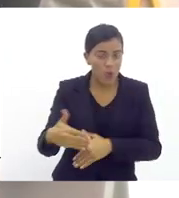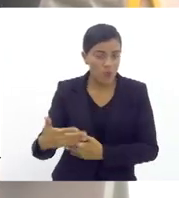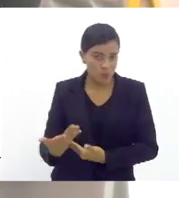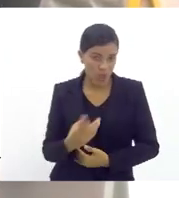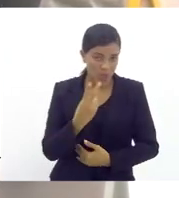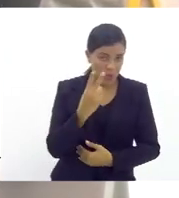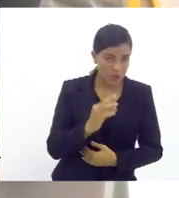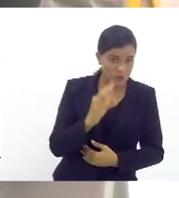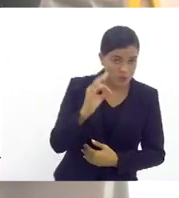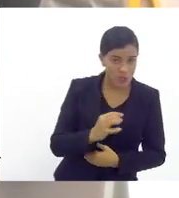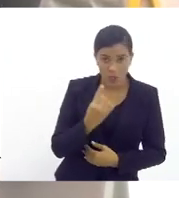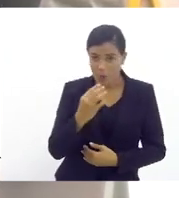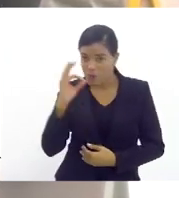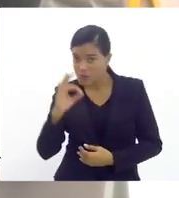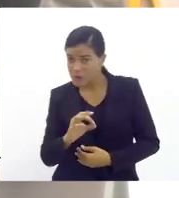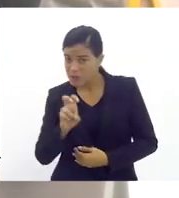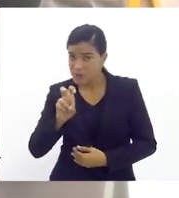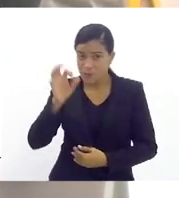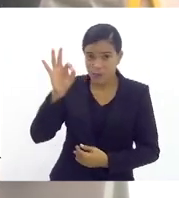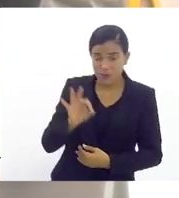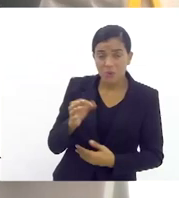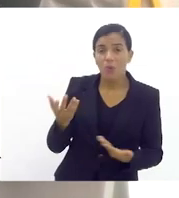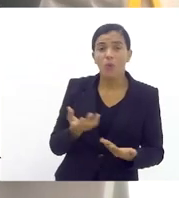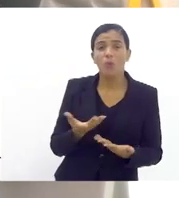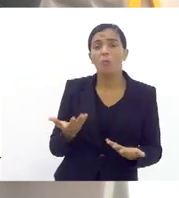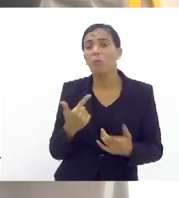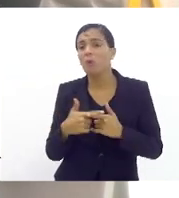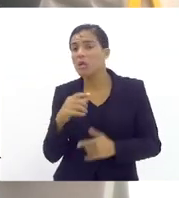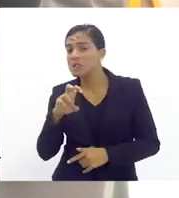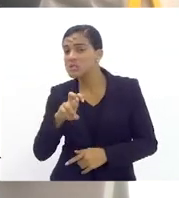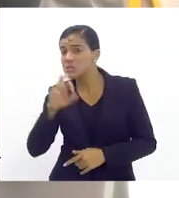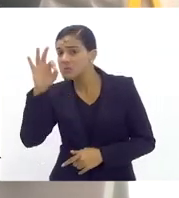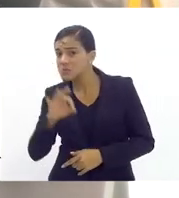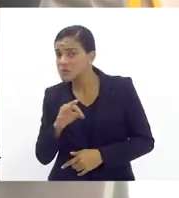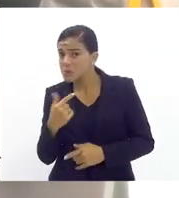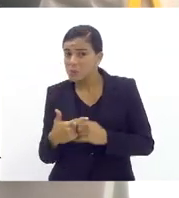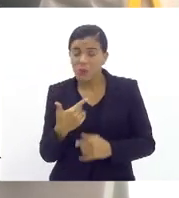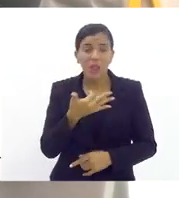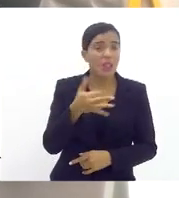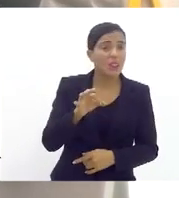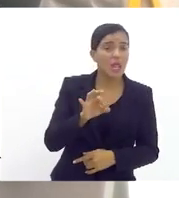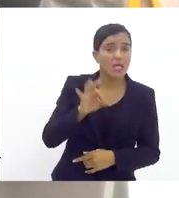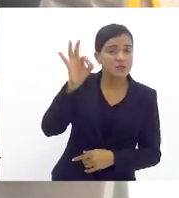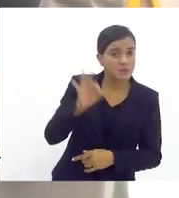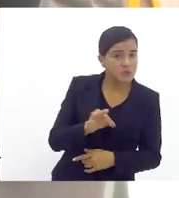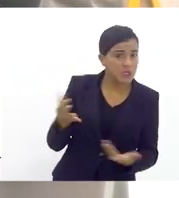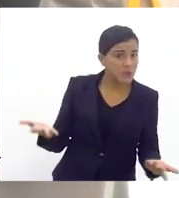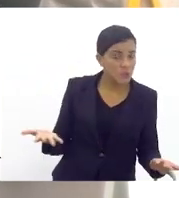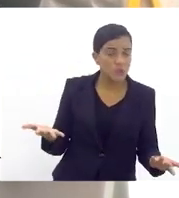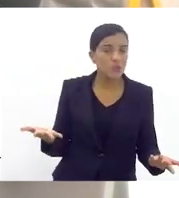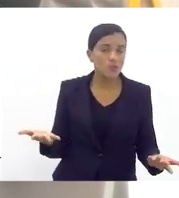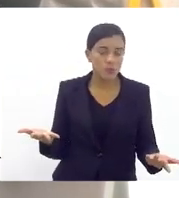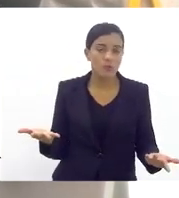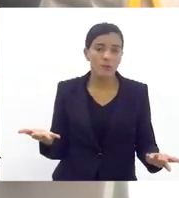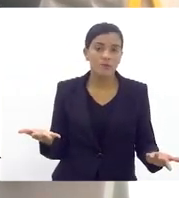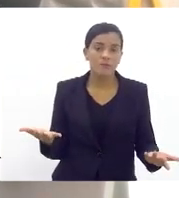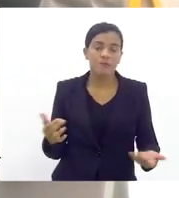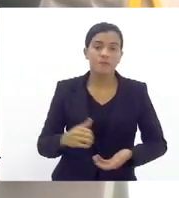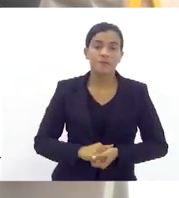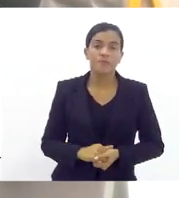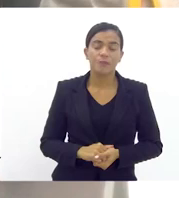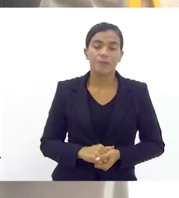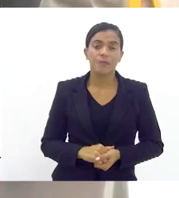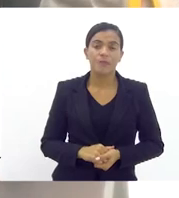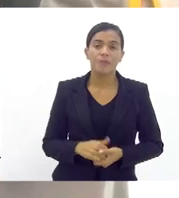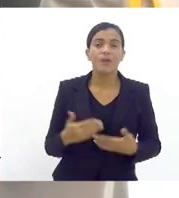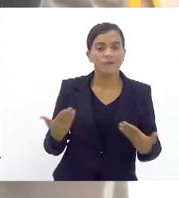É 2%? É 1%? É 5%? Por que 5%? Por que não 10%? Por que não 15%?